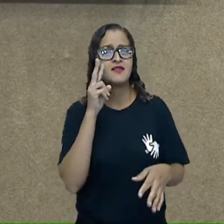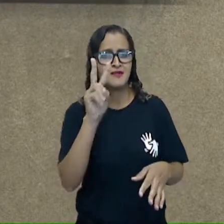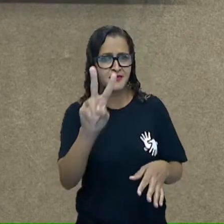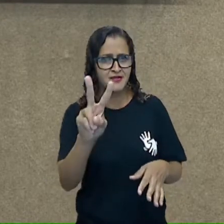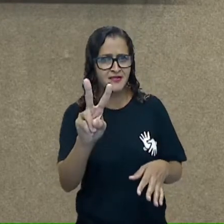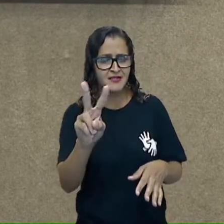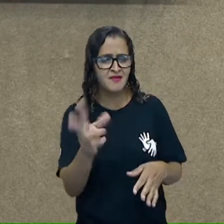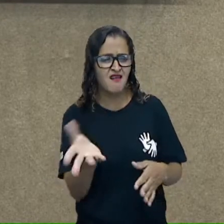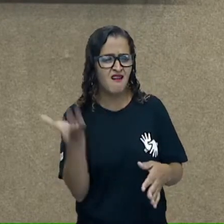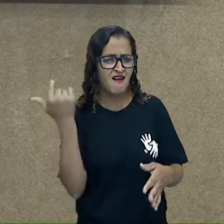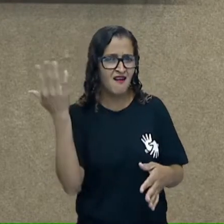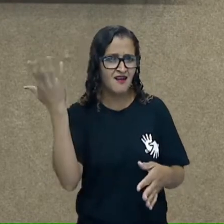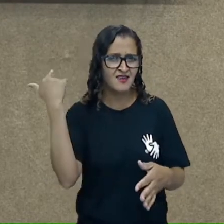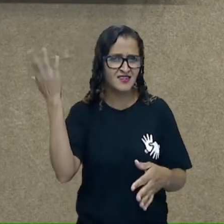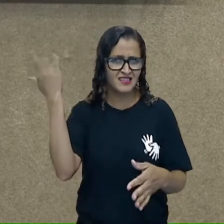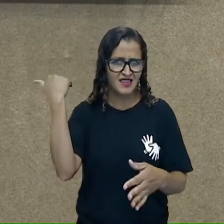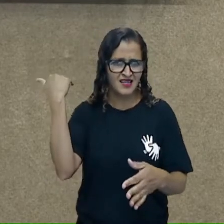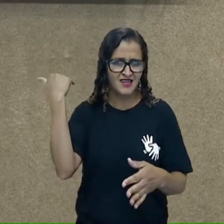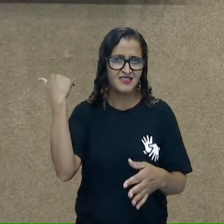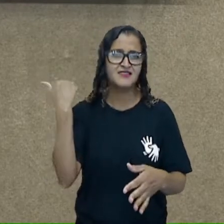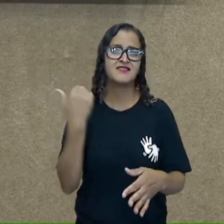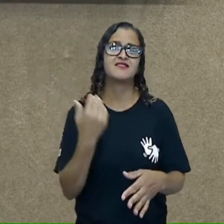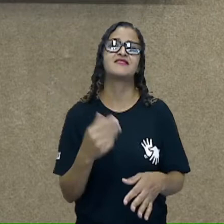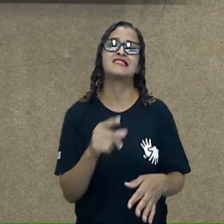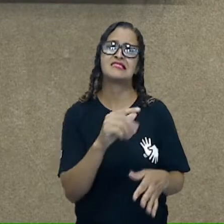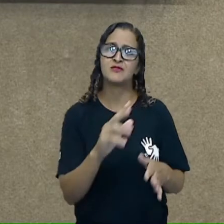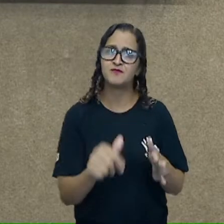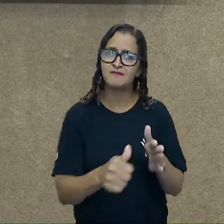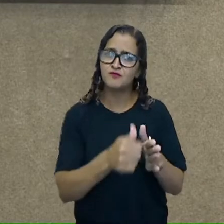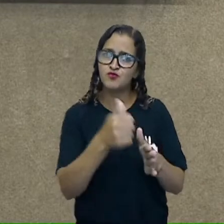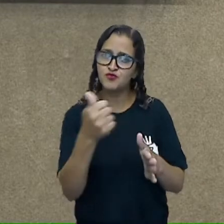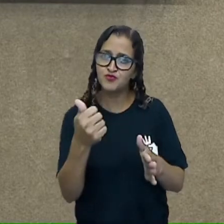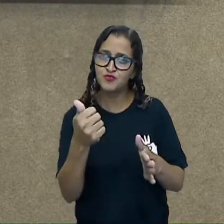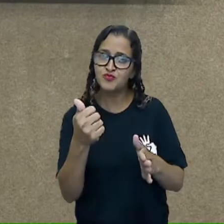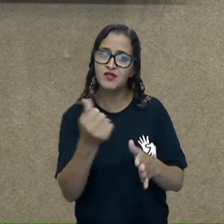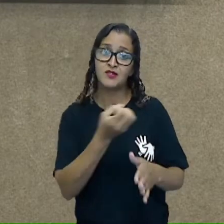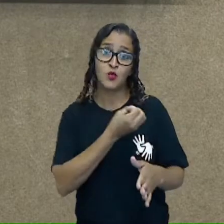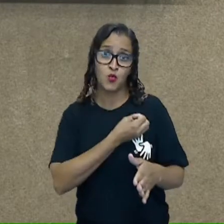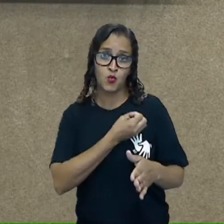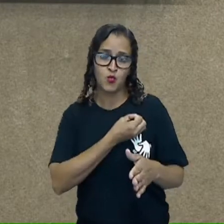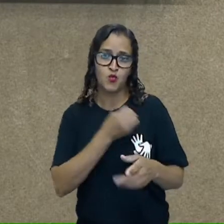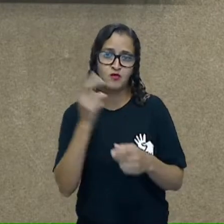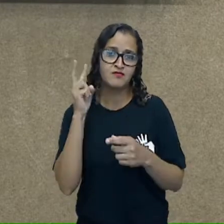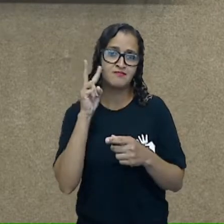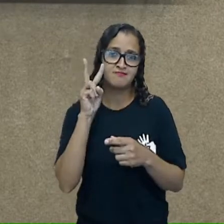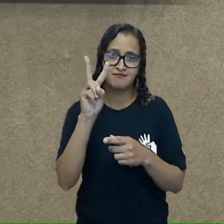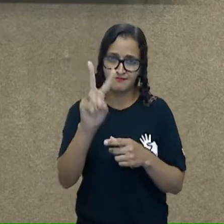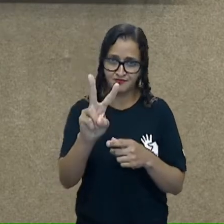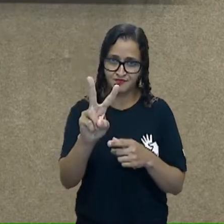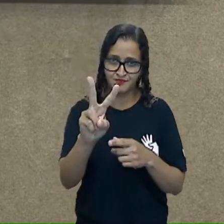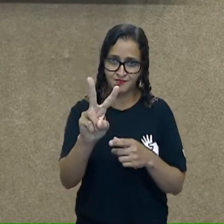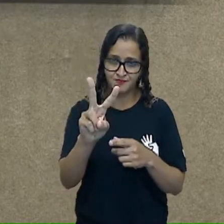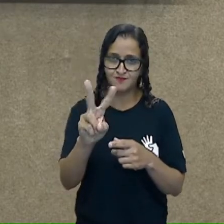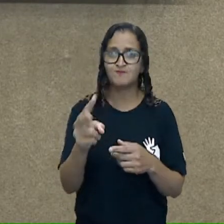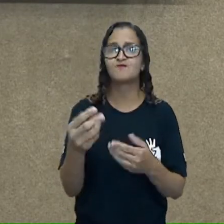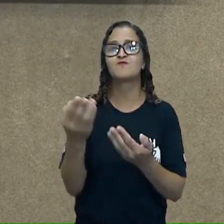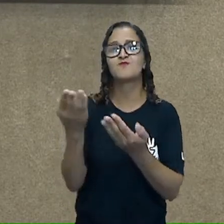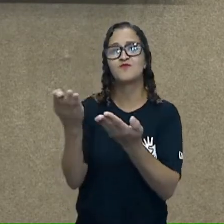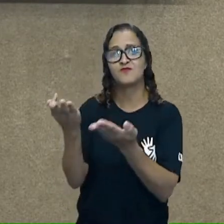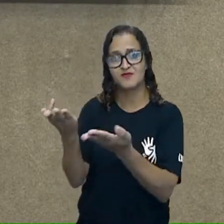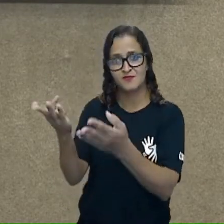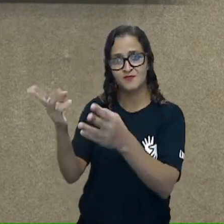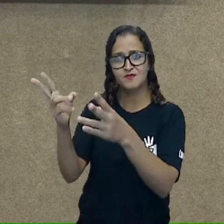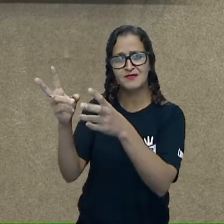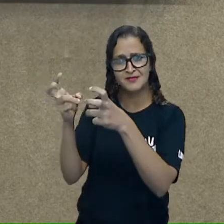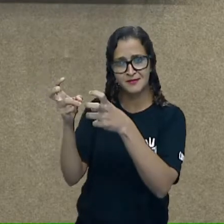os primeiros números que vocês aprenderam? Sim? Vocês querem revê-los? Vamos revisá-los? Vamos?